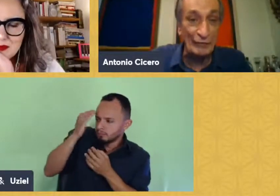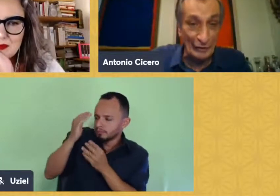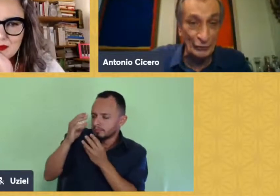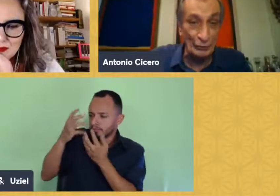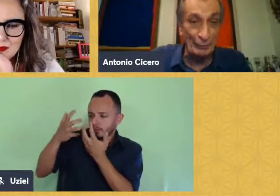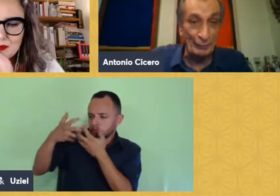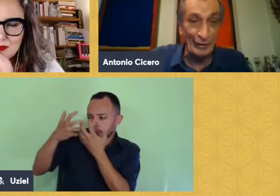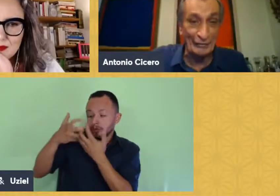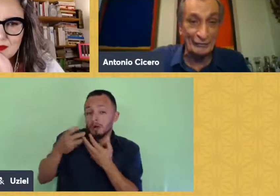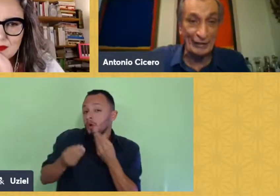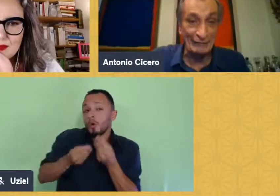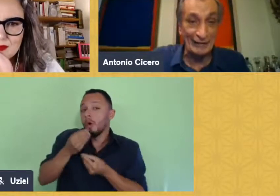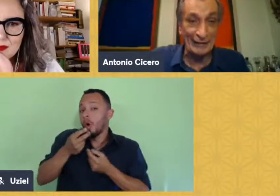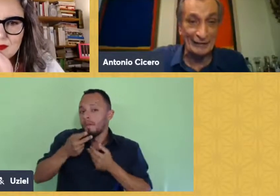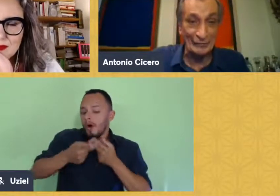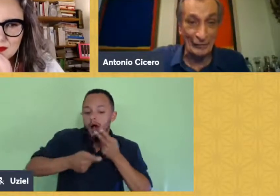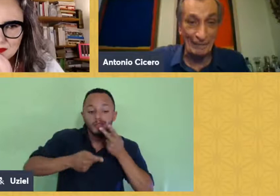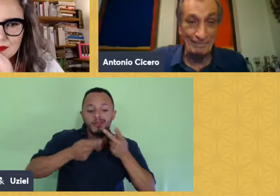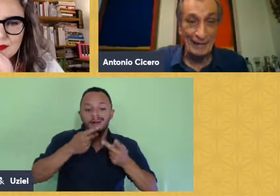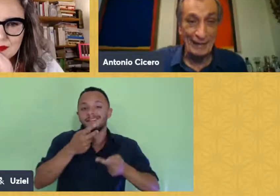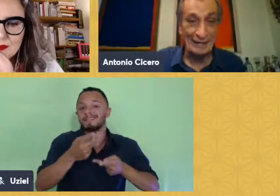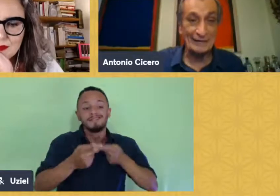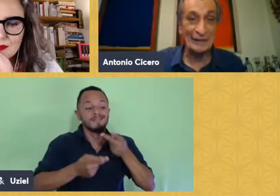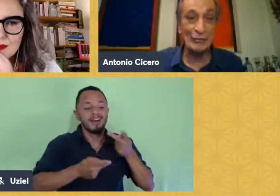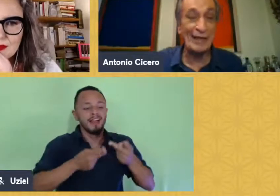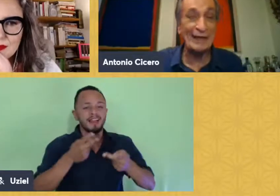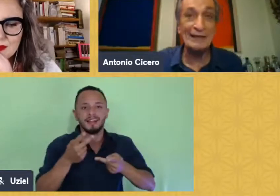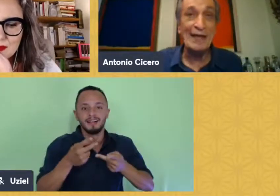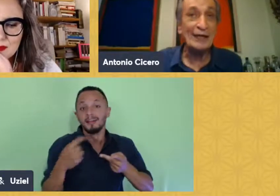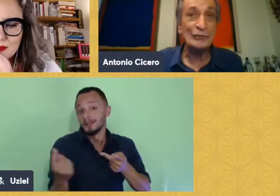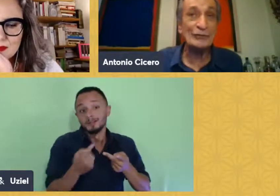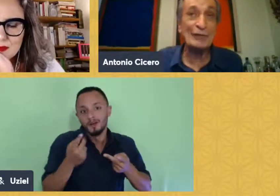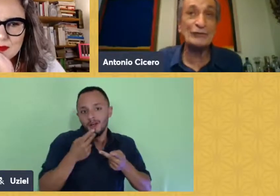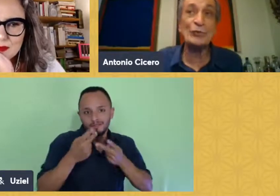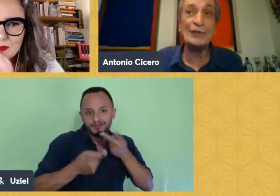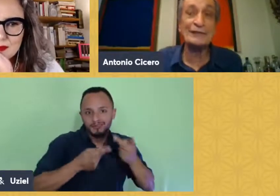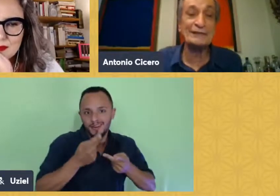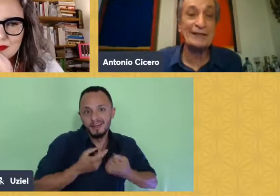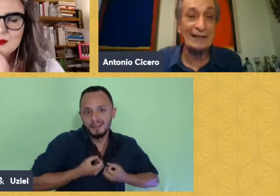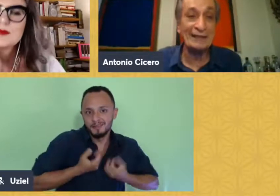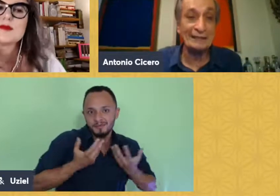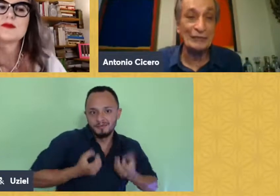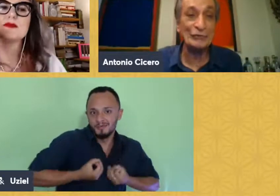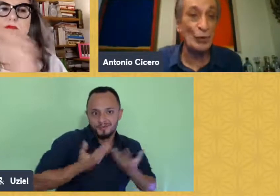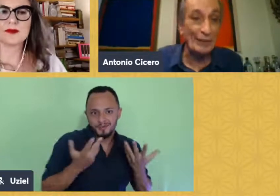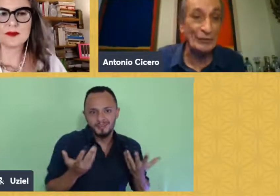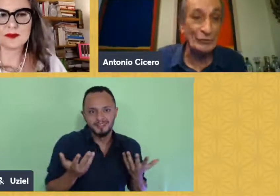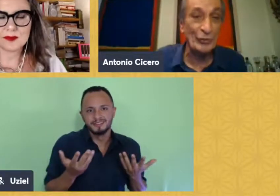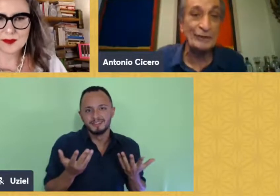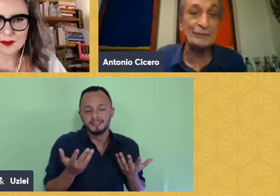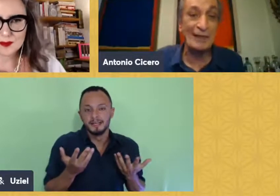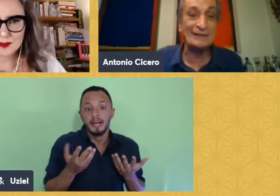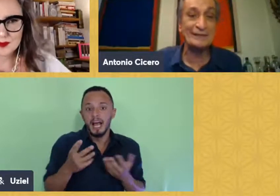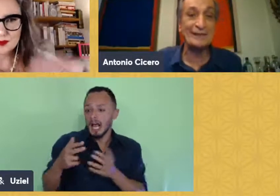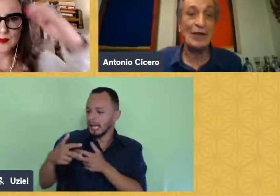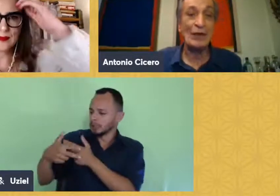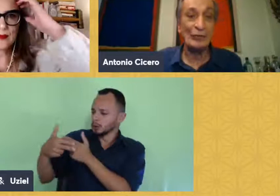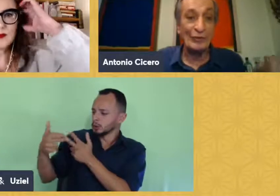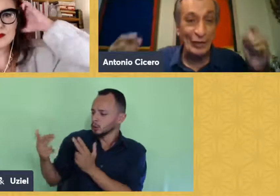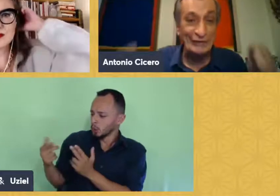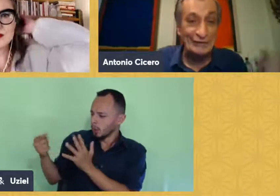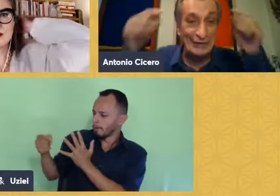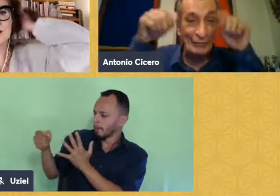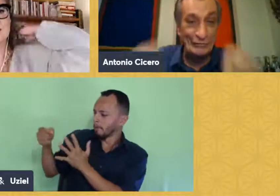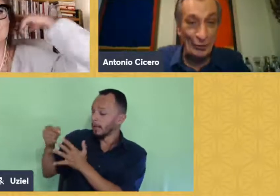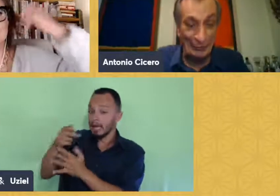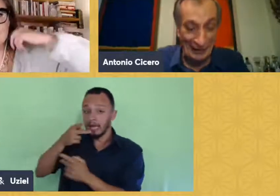agora falando sobre o Poética, na verdade. Não é? Uhum. Quer dizer, não são as coisas que ele diz sobre as coisas, mas sim o que